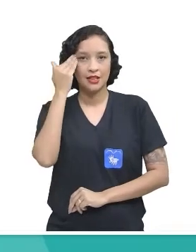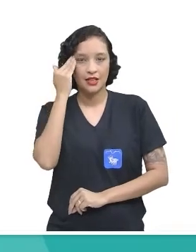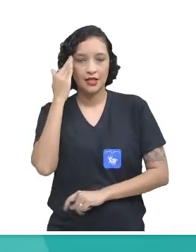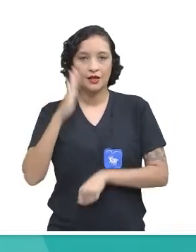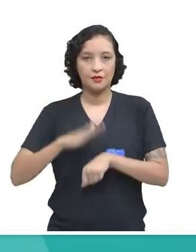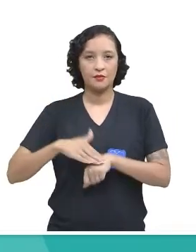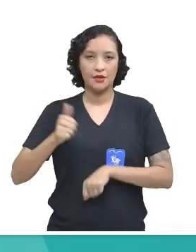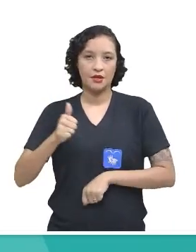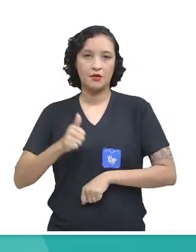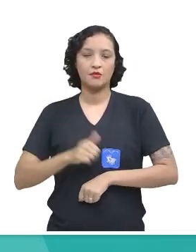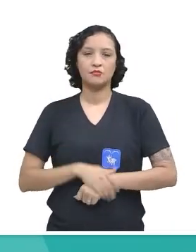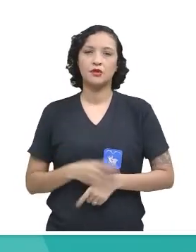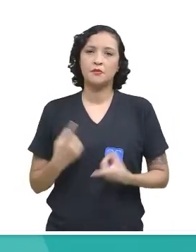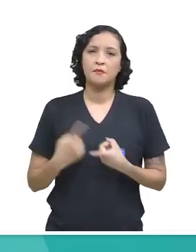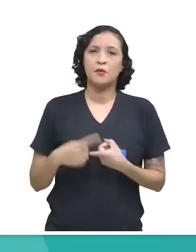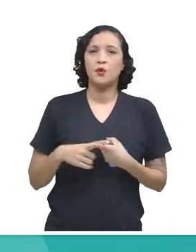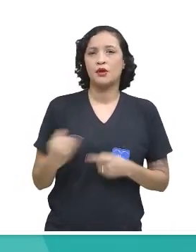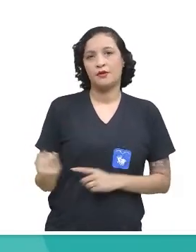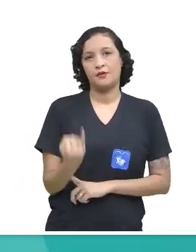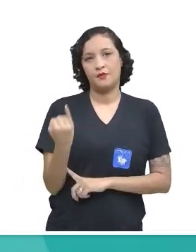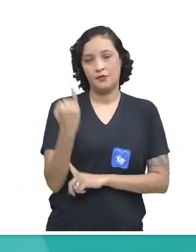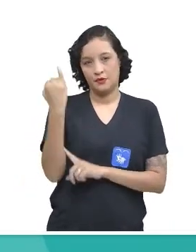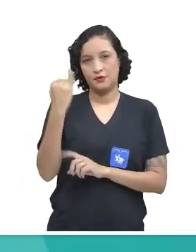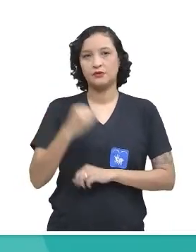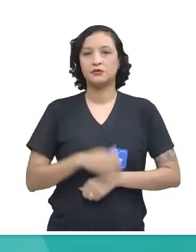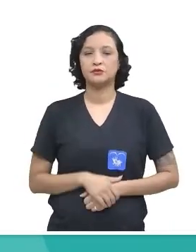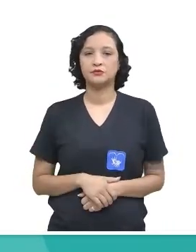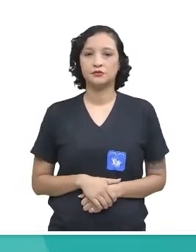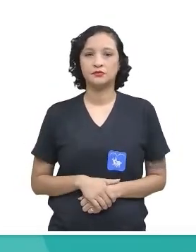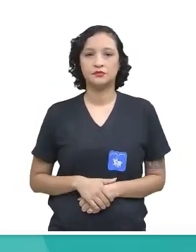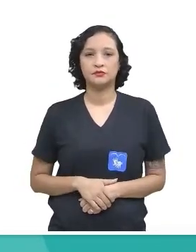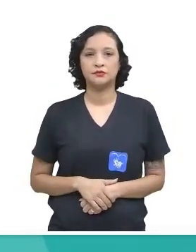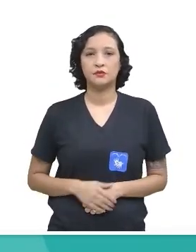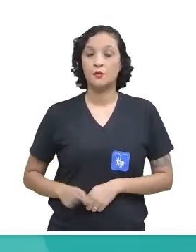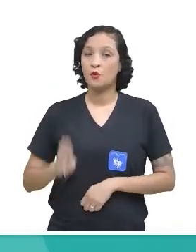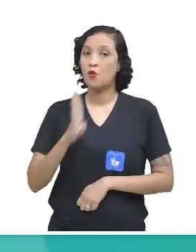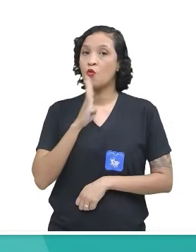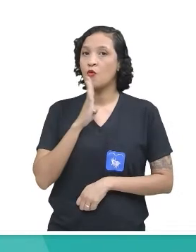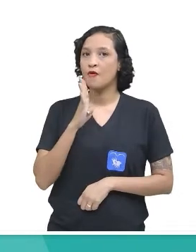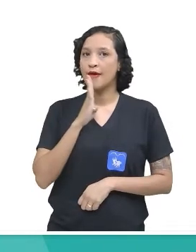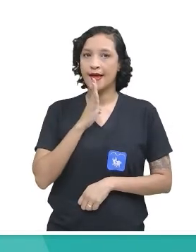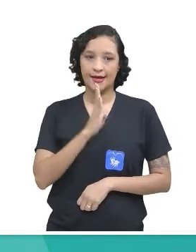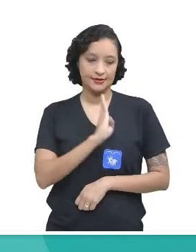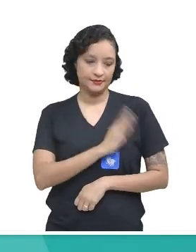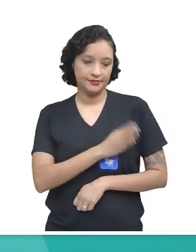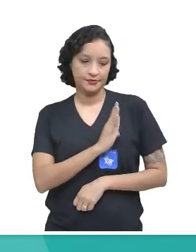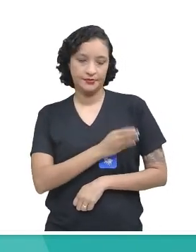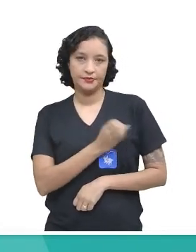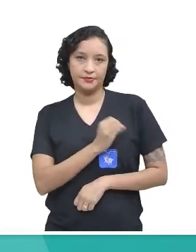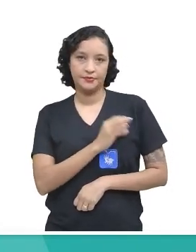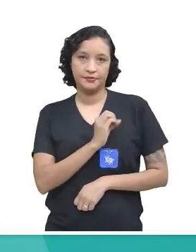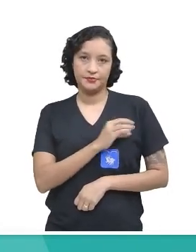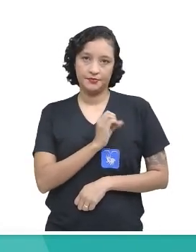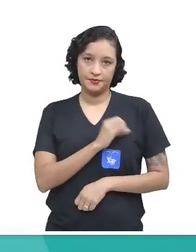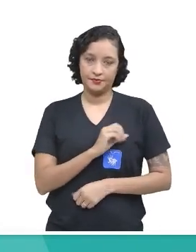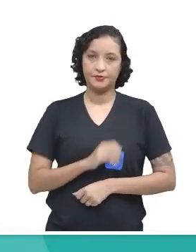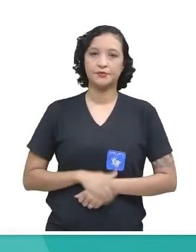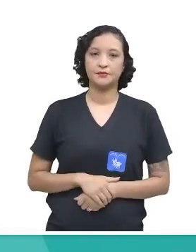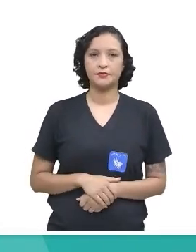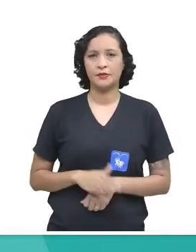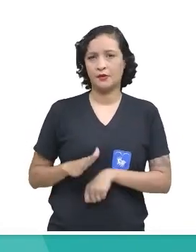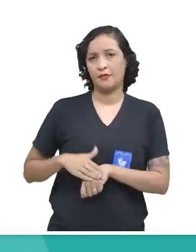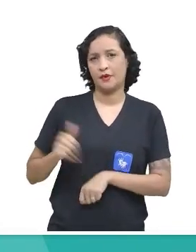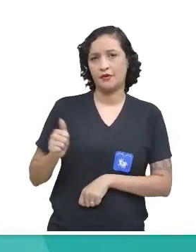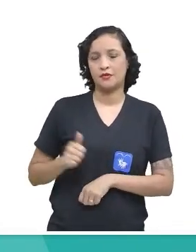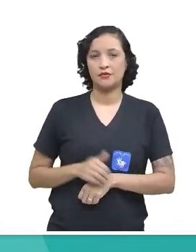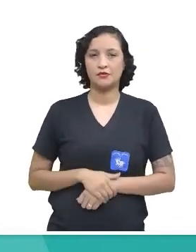que é importante. Quando a gente conhece, né, a nossa frequência cardíaca, quanto mais a gente conhece o nosso corpo, melhor. E se